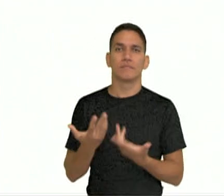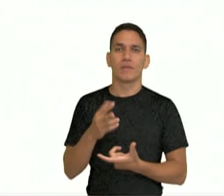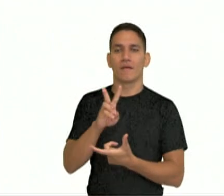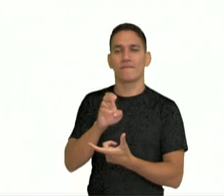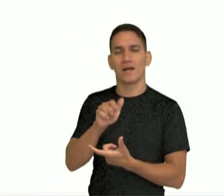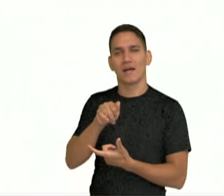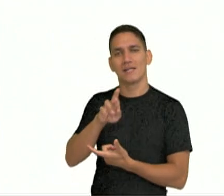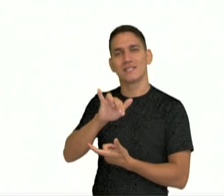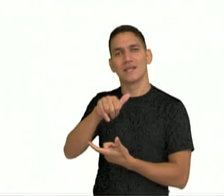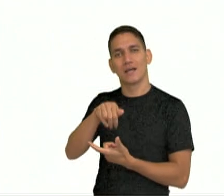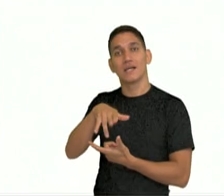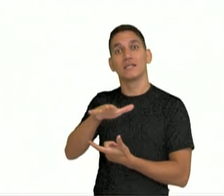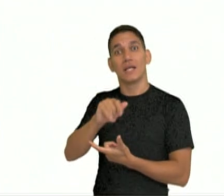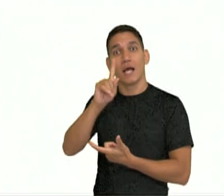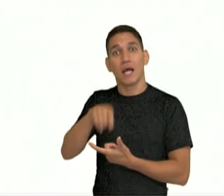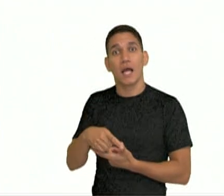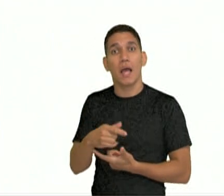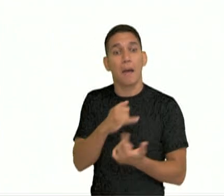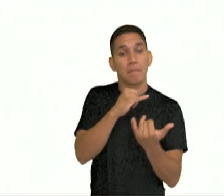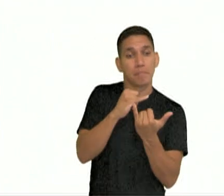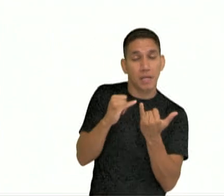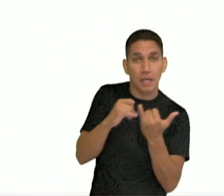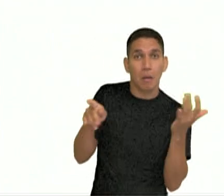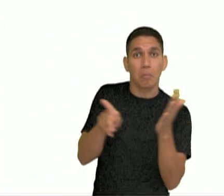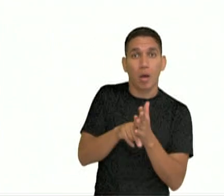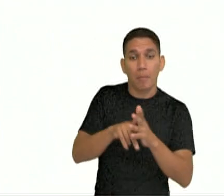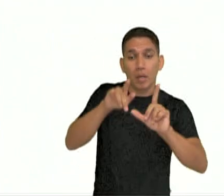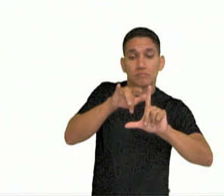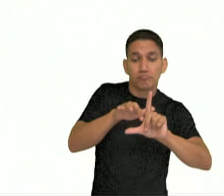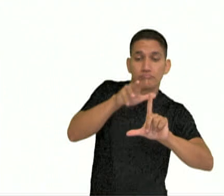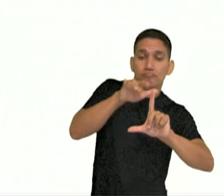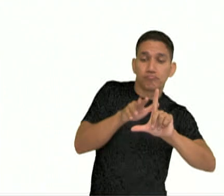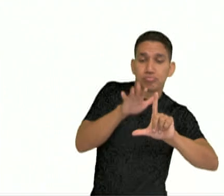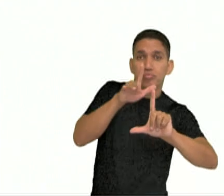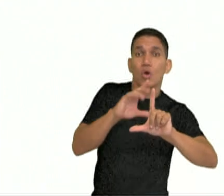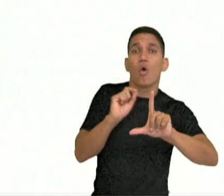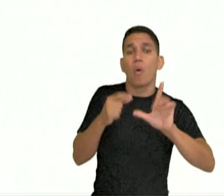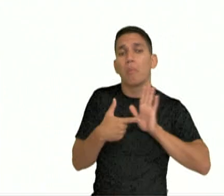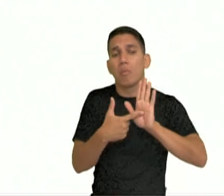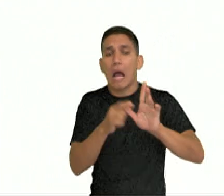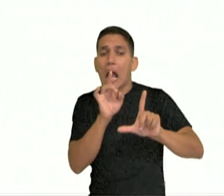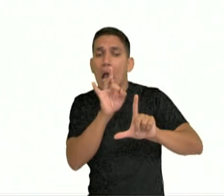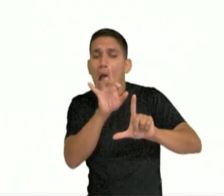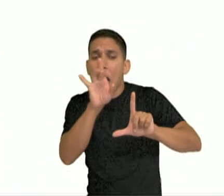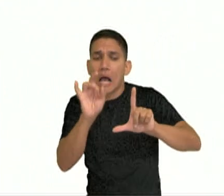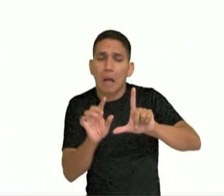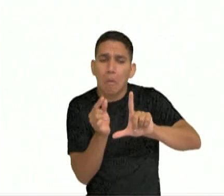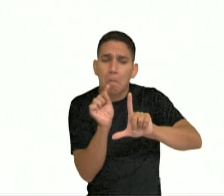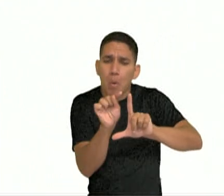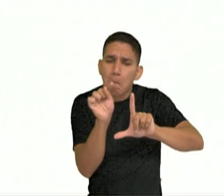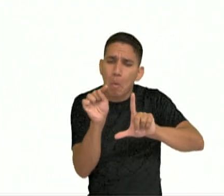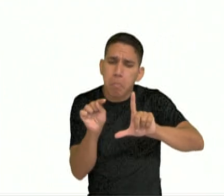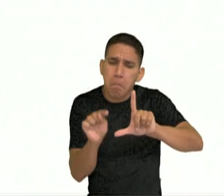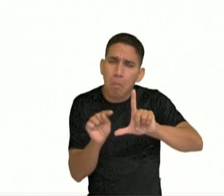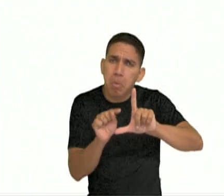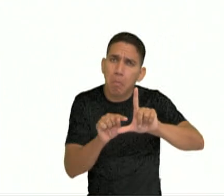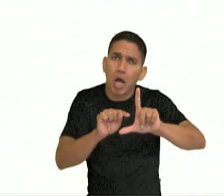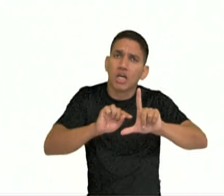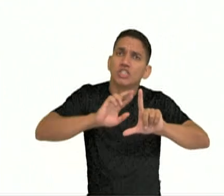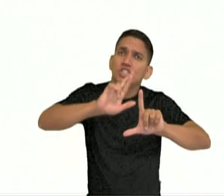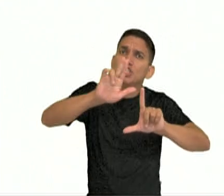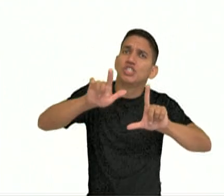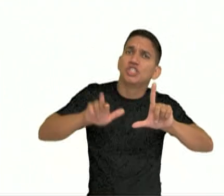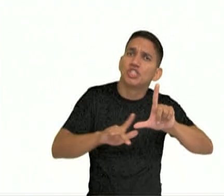então, é uma medida de dispersão que mostra quão distante cada valor individual está do